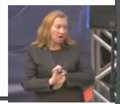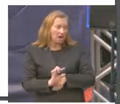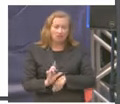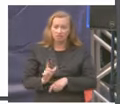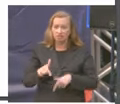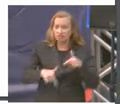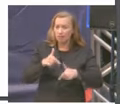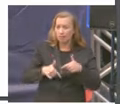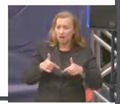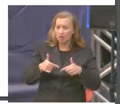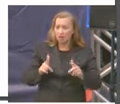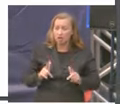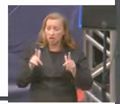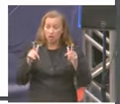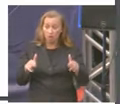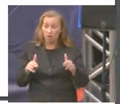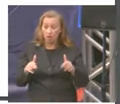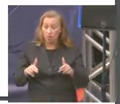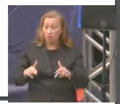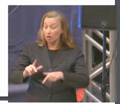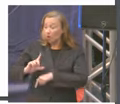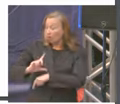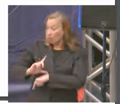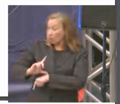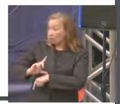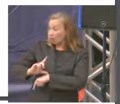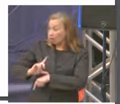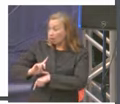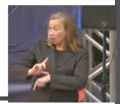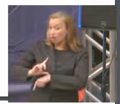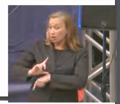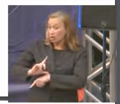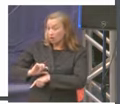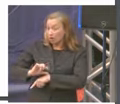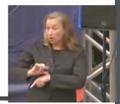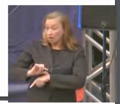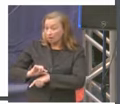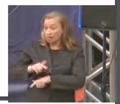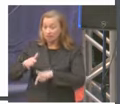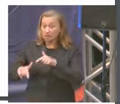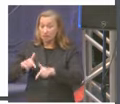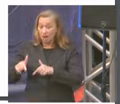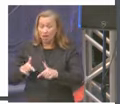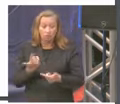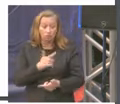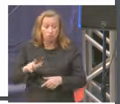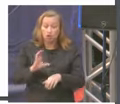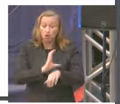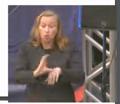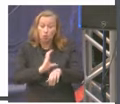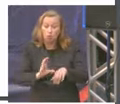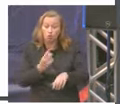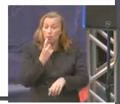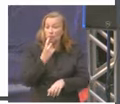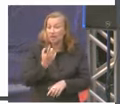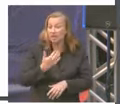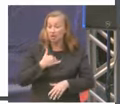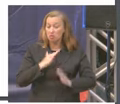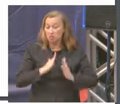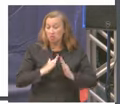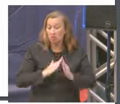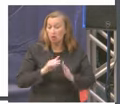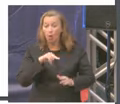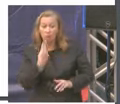com horário de sala de aula. Não tinha horário compatível com afazeres domésticos. Não tinha curso próximo de onde eu moro. Não tinha curso próximo de onde